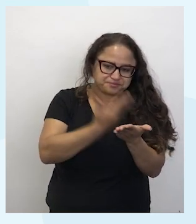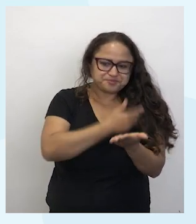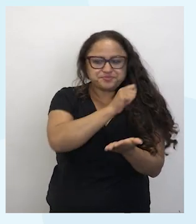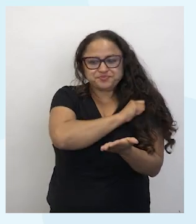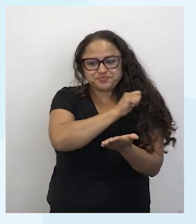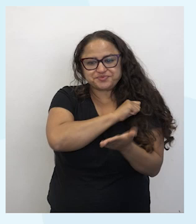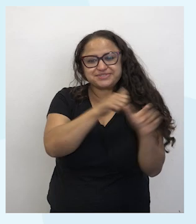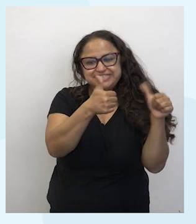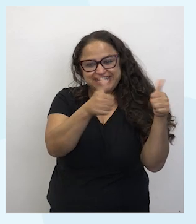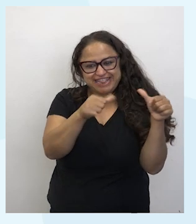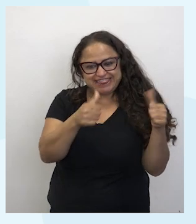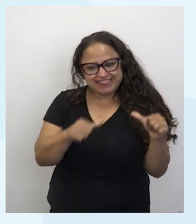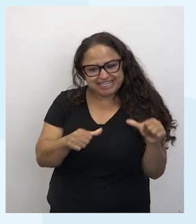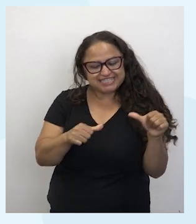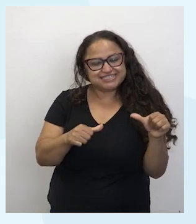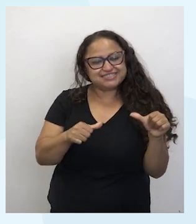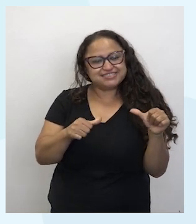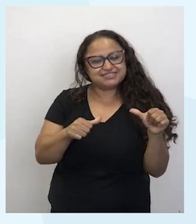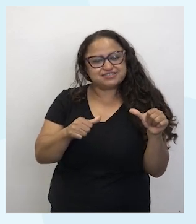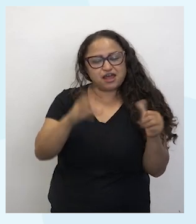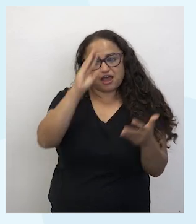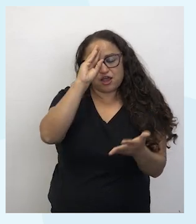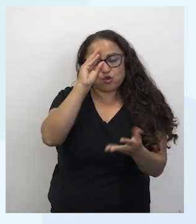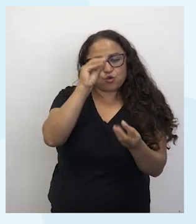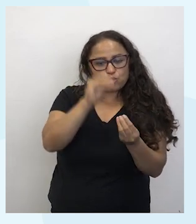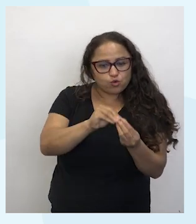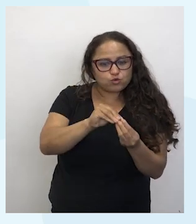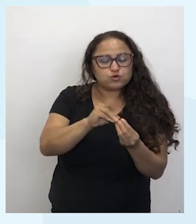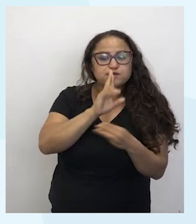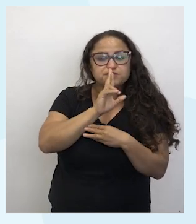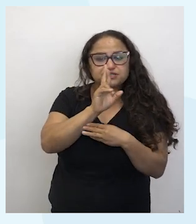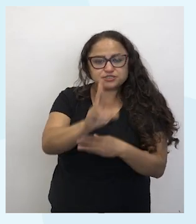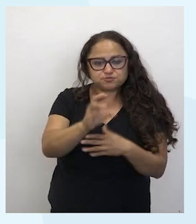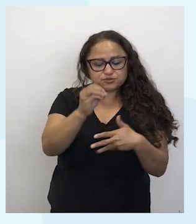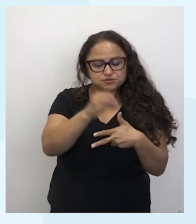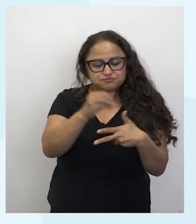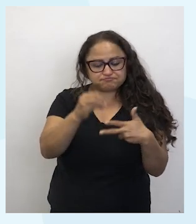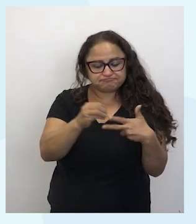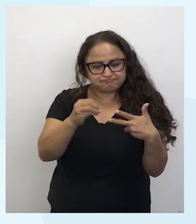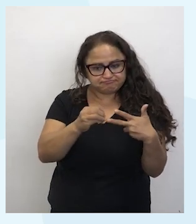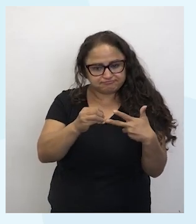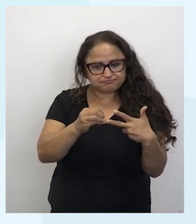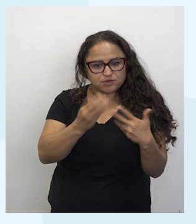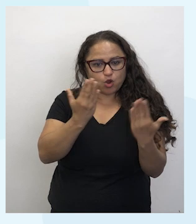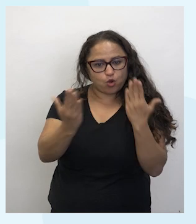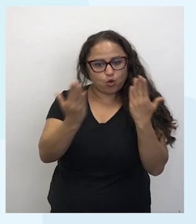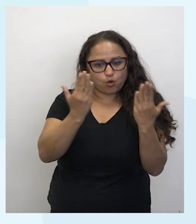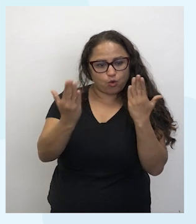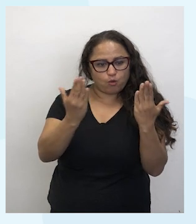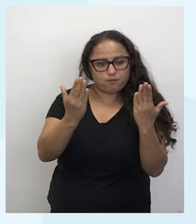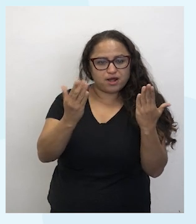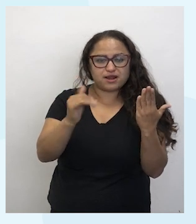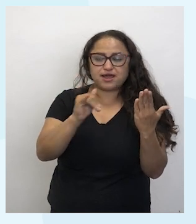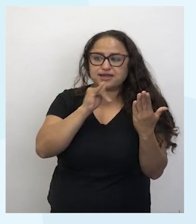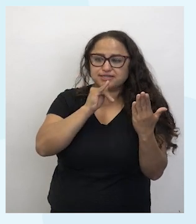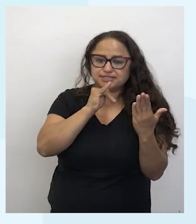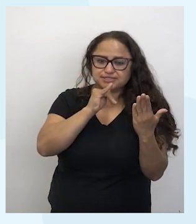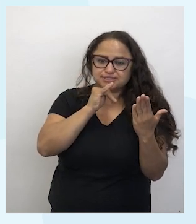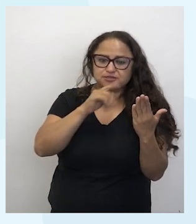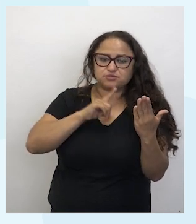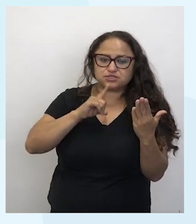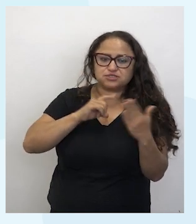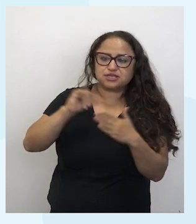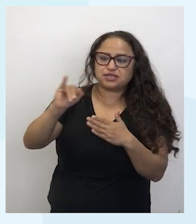Analisar eles e chegar a algumas conclusões para você responder lá o exercício lá, né? Você vai comparar, por exemplo, a usina de Itaipu com a de Belo Monte,